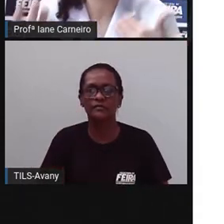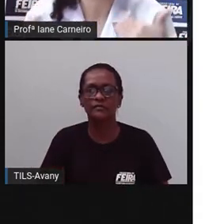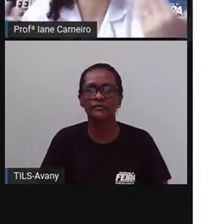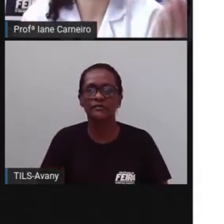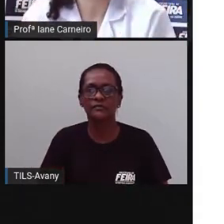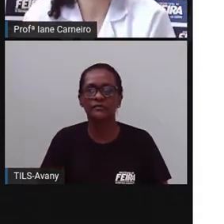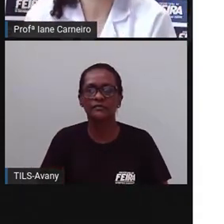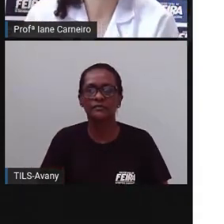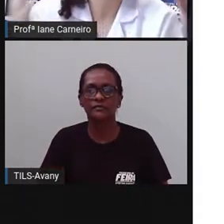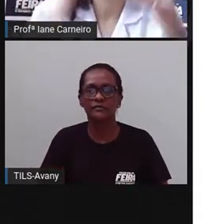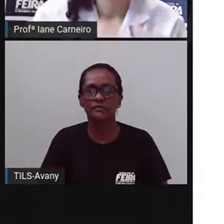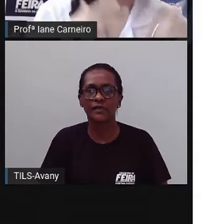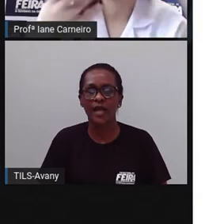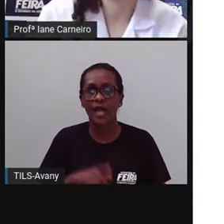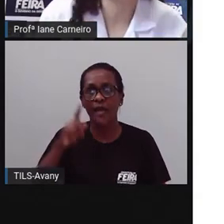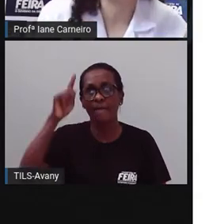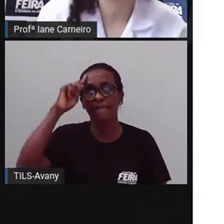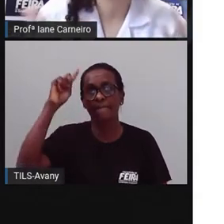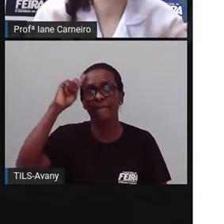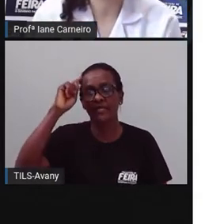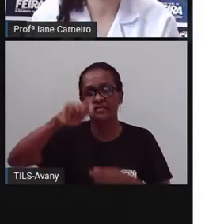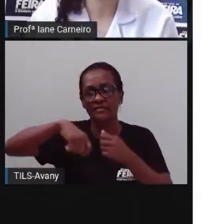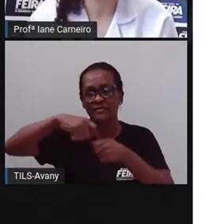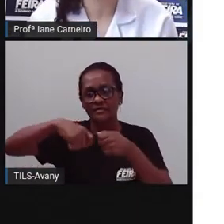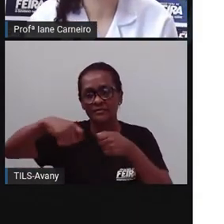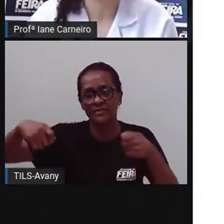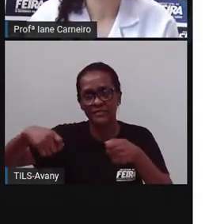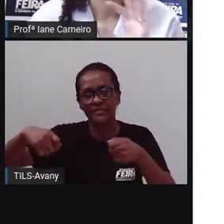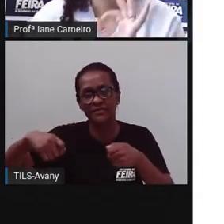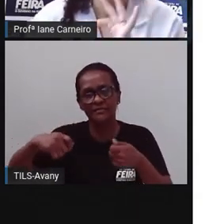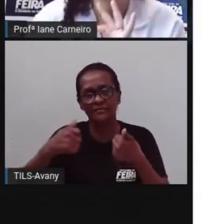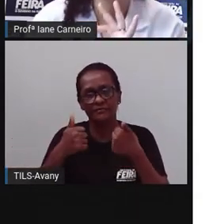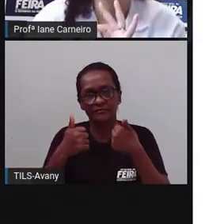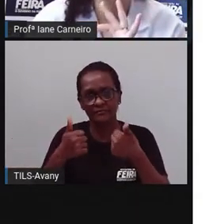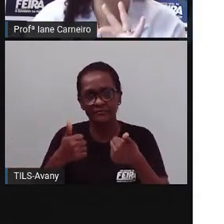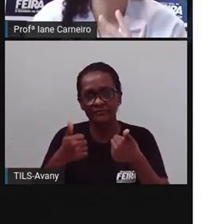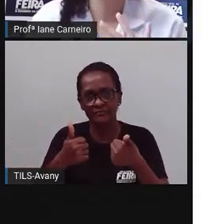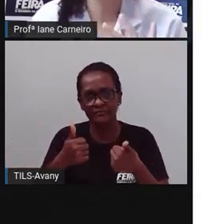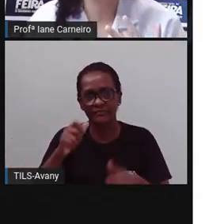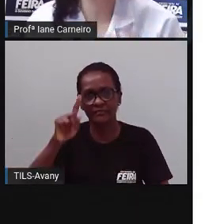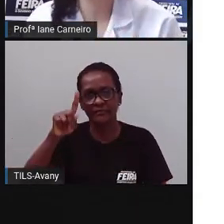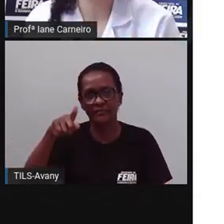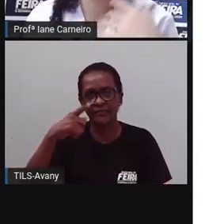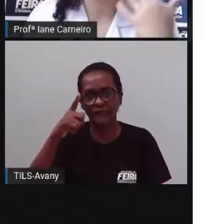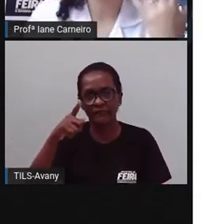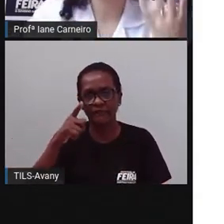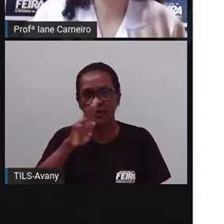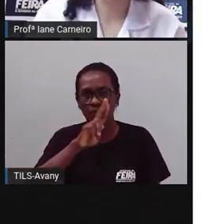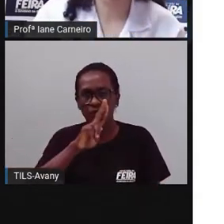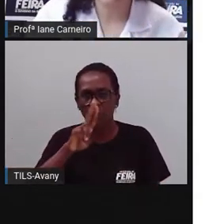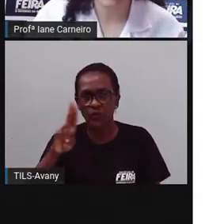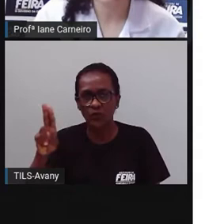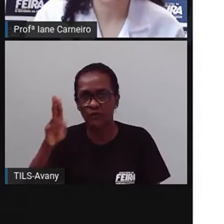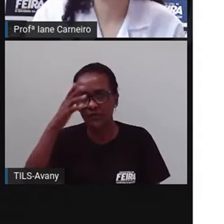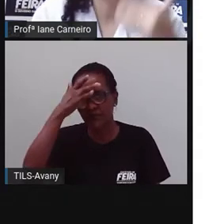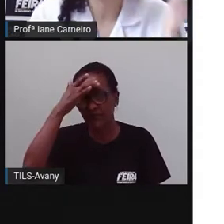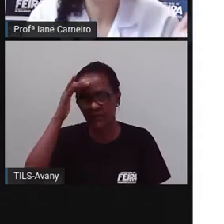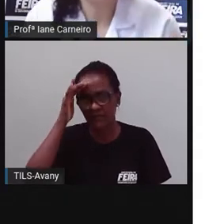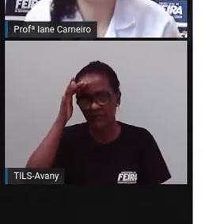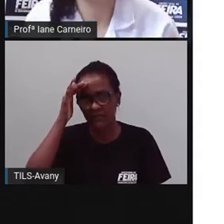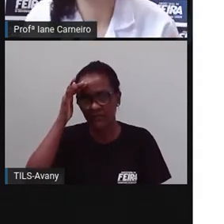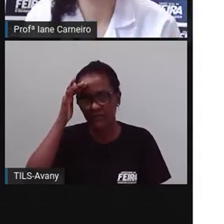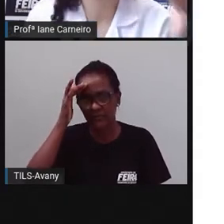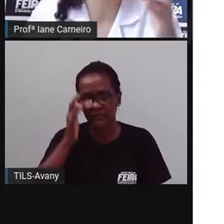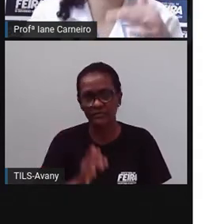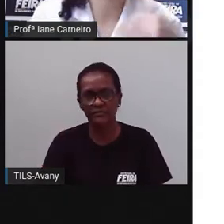a gente pensa no presentinho na lembrancinha de aniversário né E aí vem aqui o nome de quem tá convidando para festa